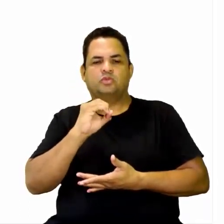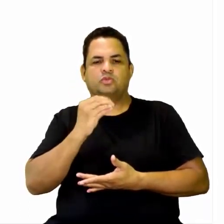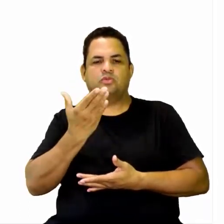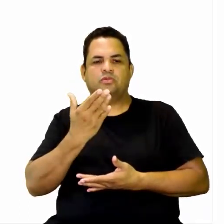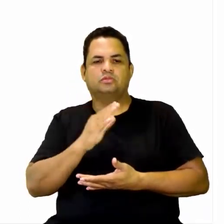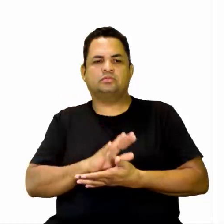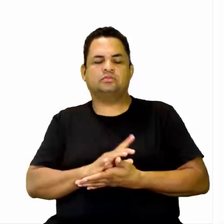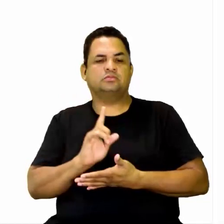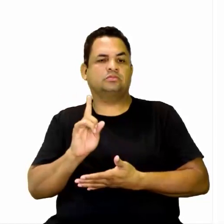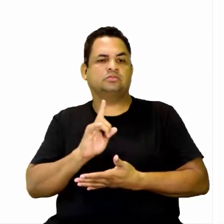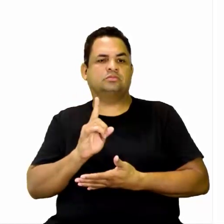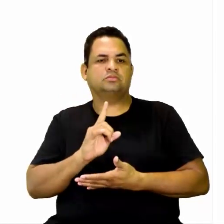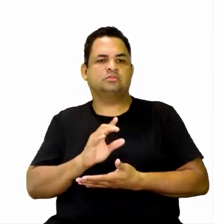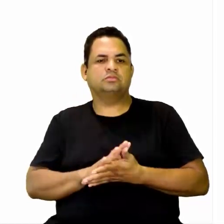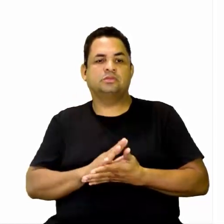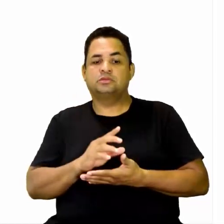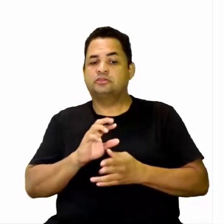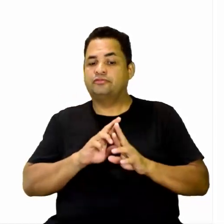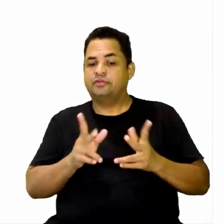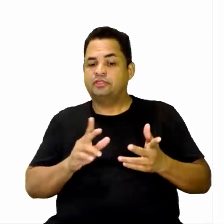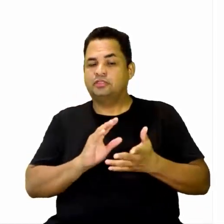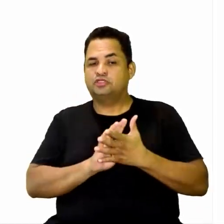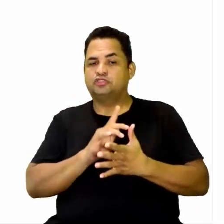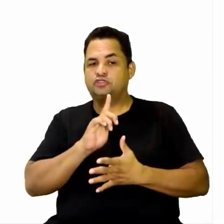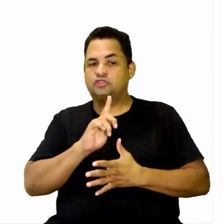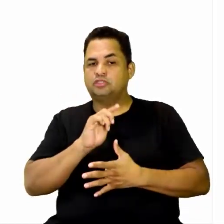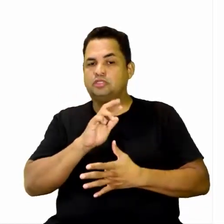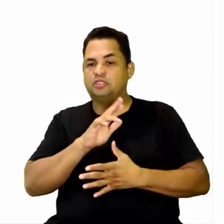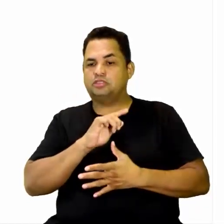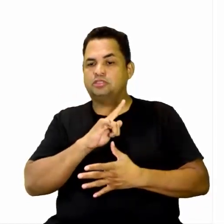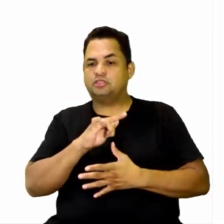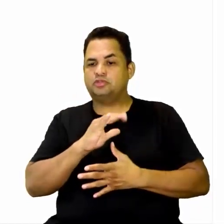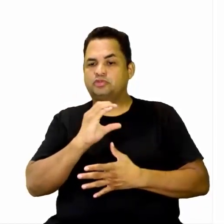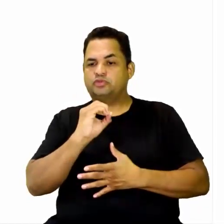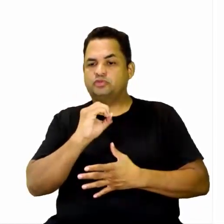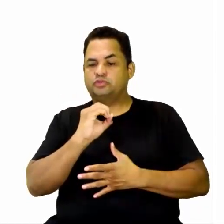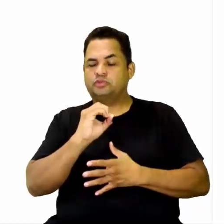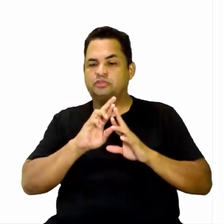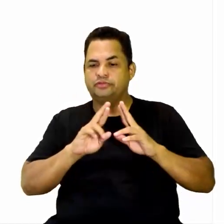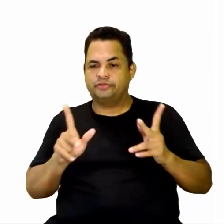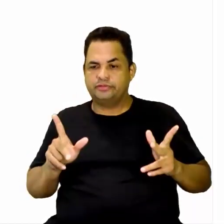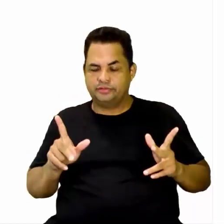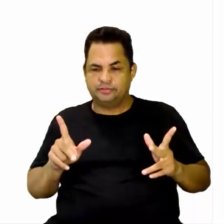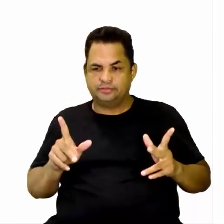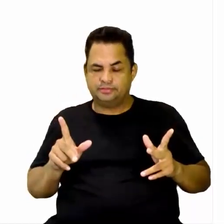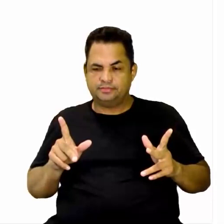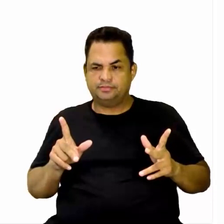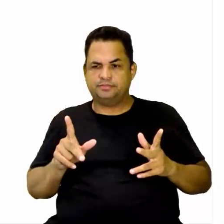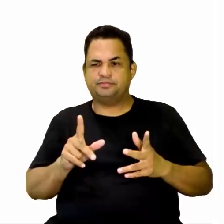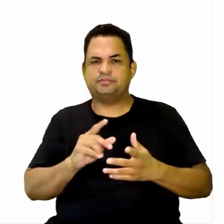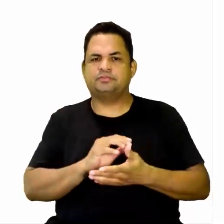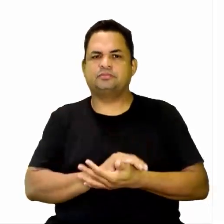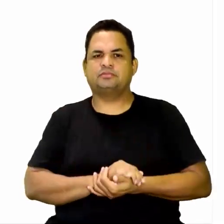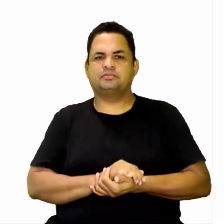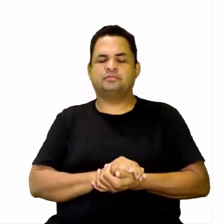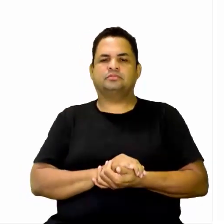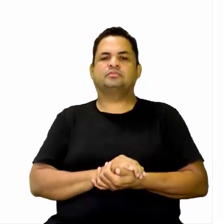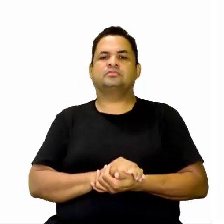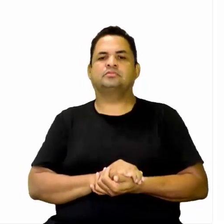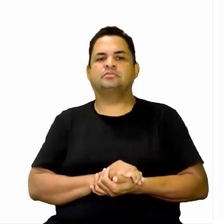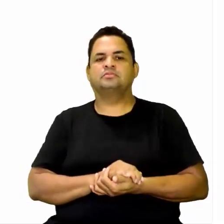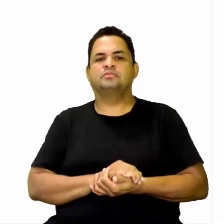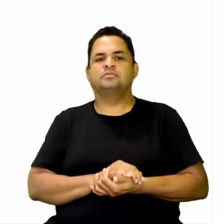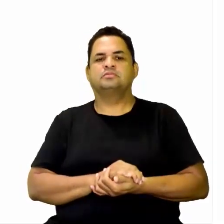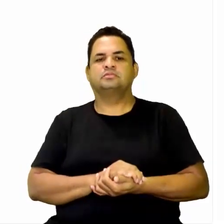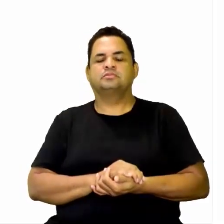não é a mesma coisa que granizo, hein? Não é granizo, hein? Granizo não é precipitação da água no